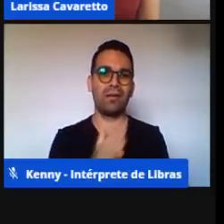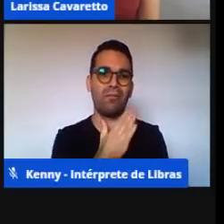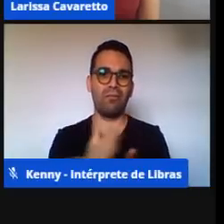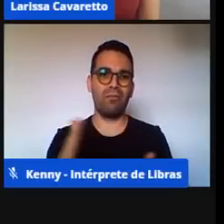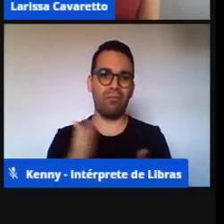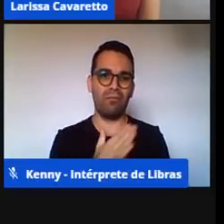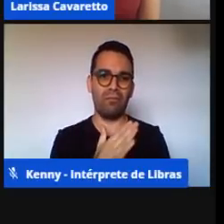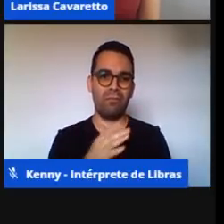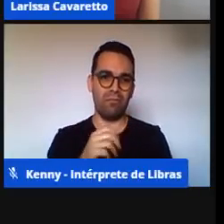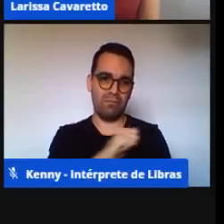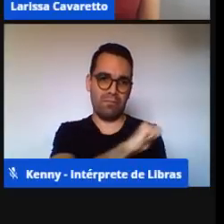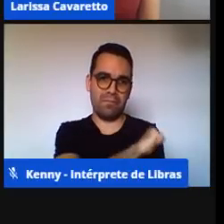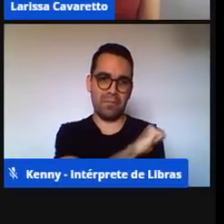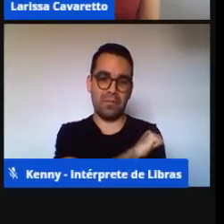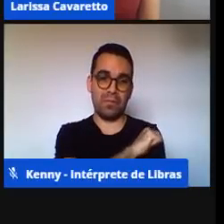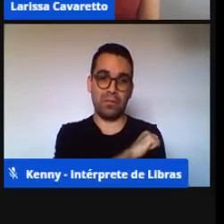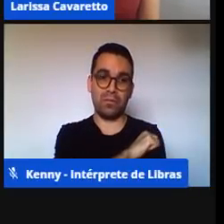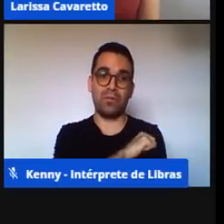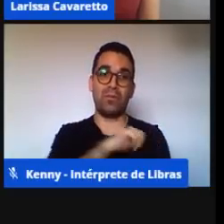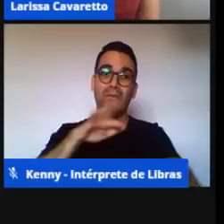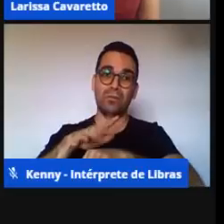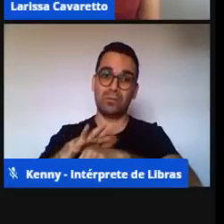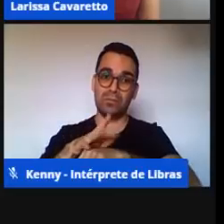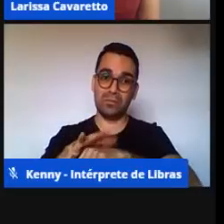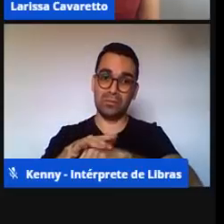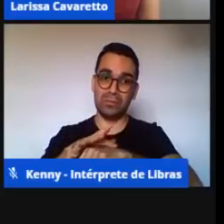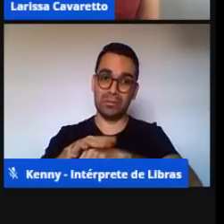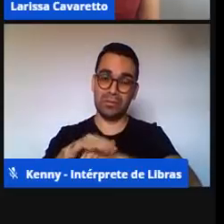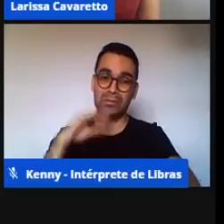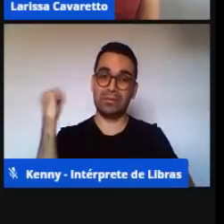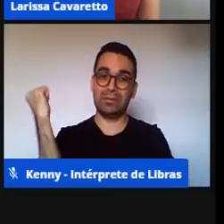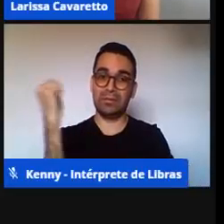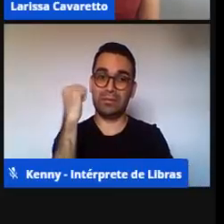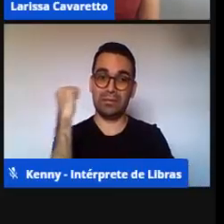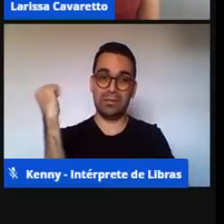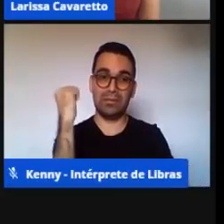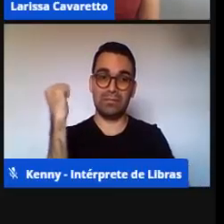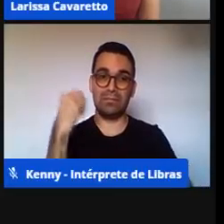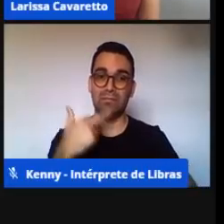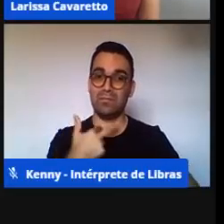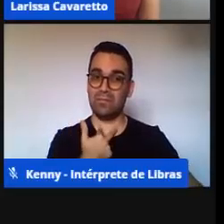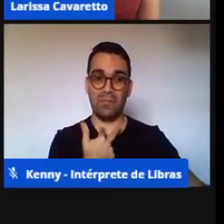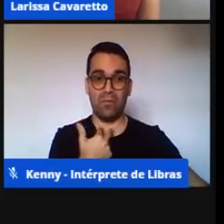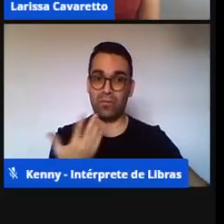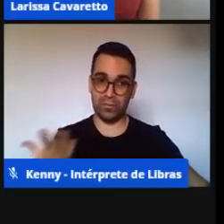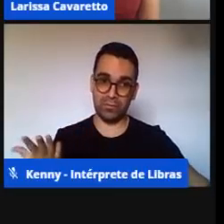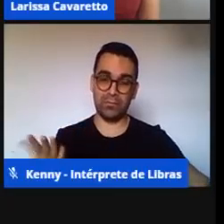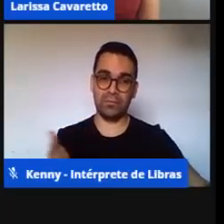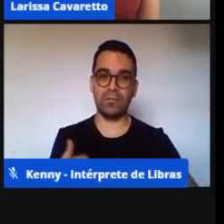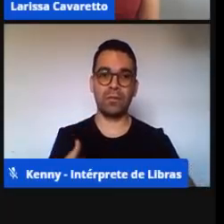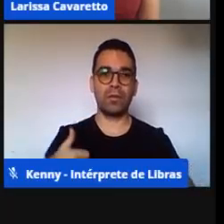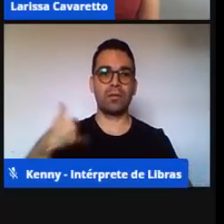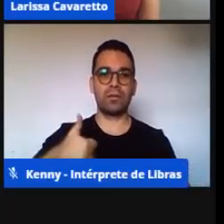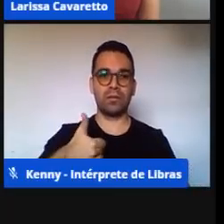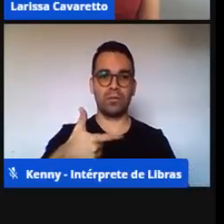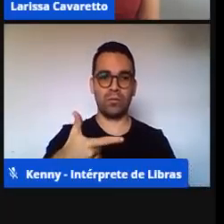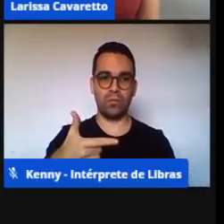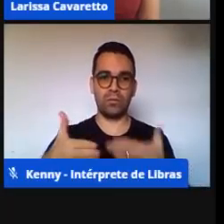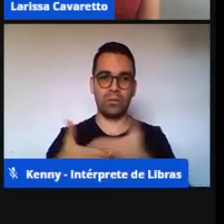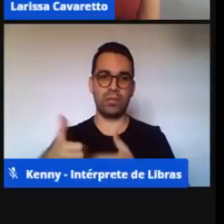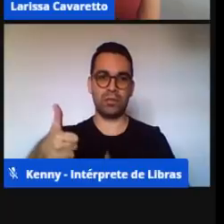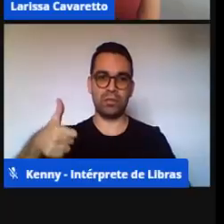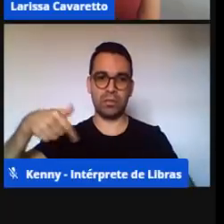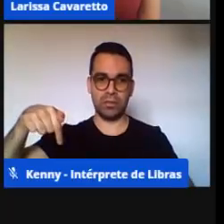risco. Né? Ainda que estão vacinando crianças com fatores de risco de 12 até os 17 anos estão sendo vacinados, né, os